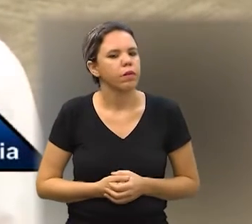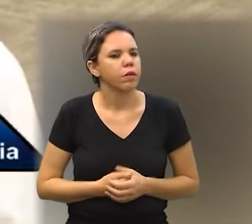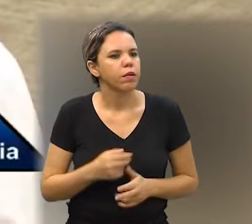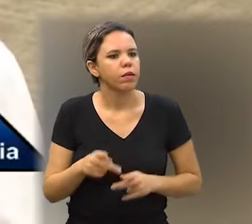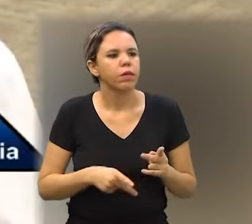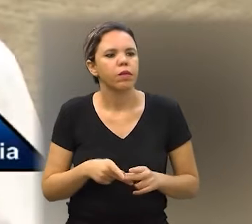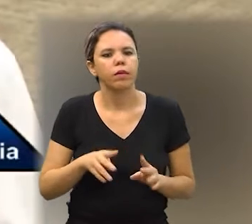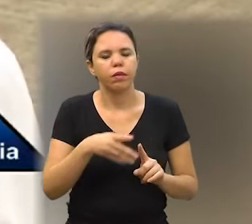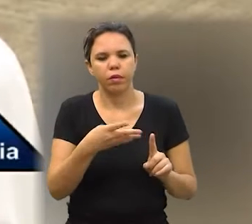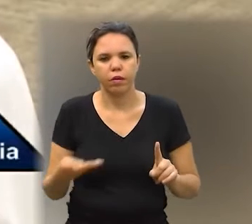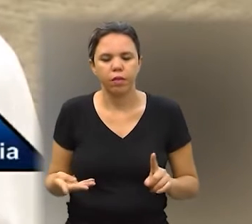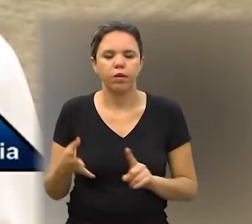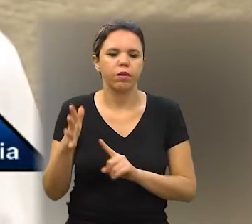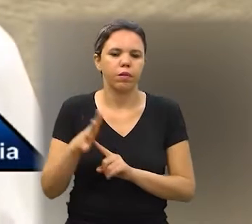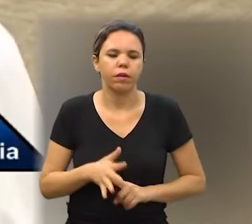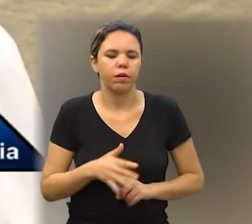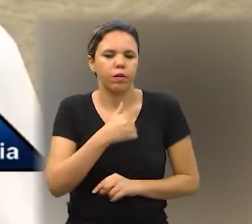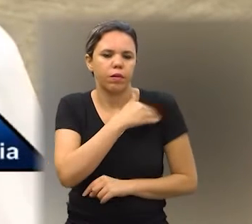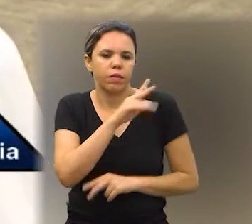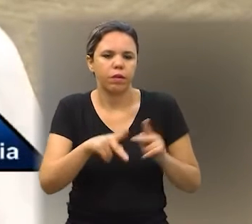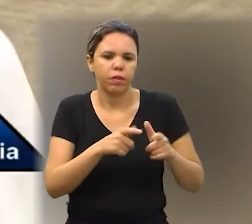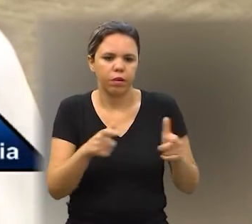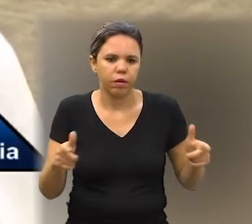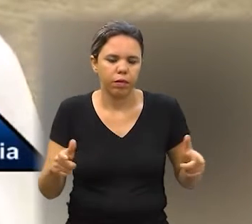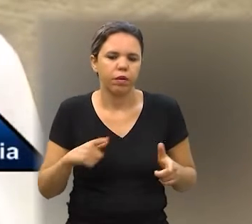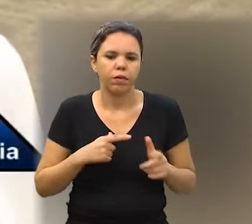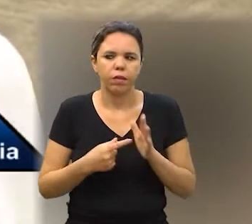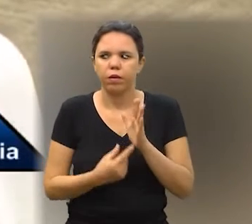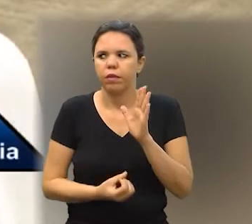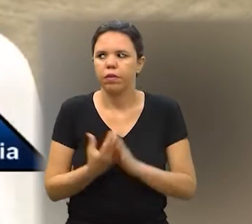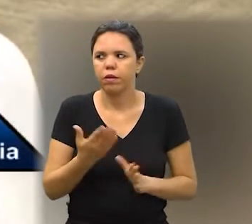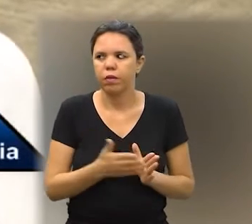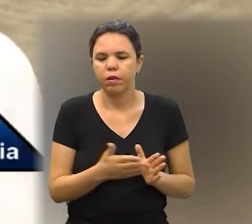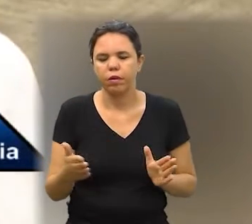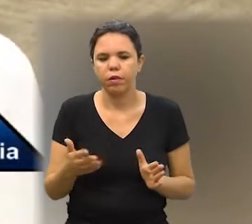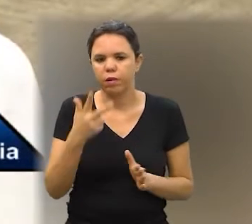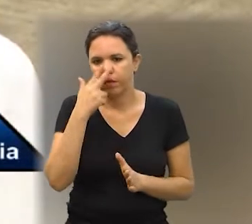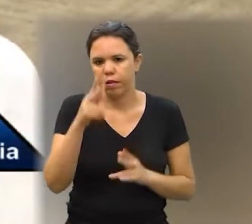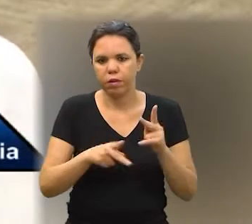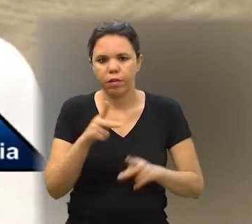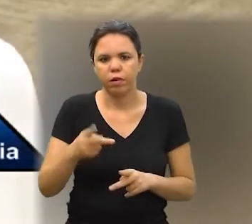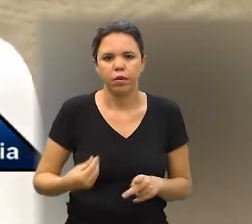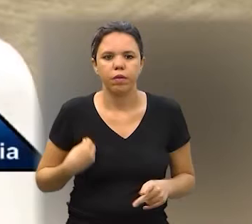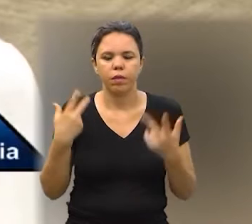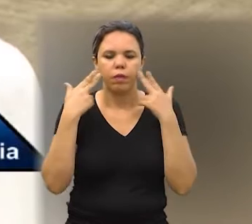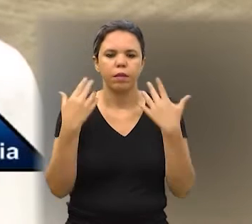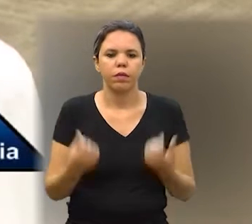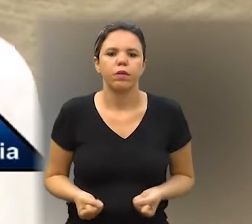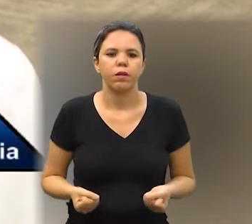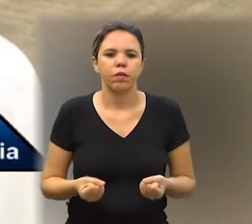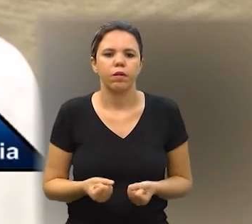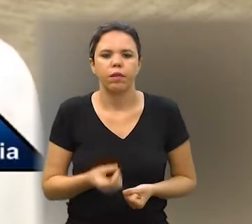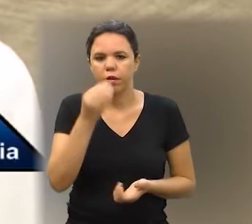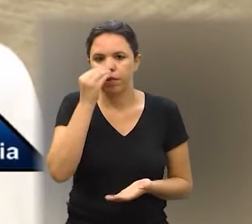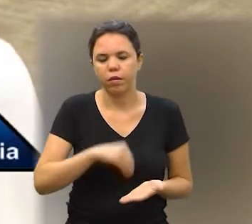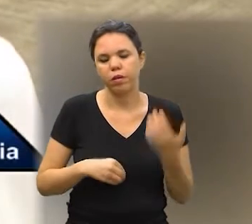uma LGBTfobia que ela tem cada vez mais aparecido, mas parece que as pessoas estão naturalizando